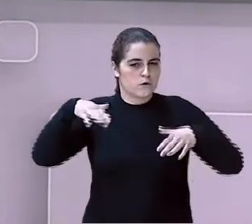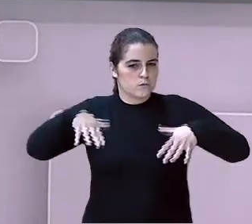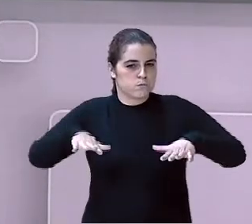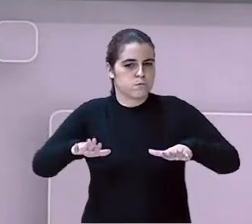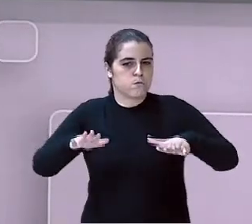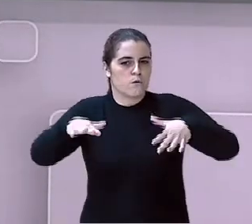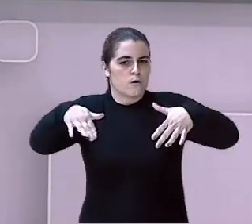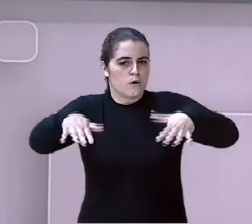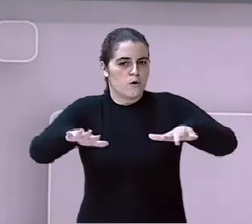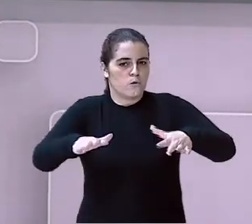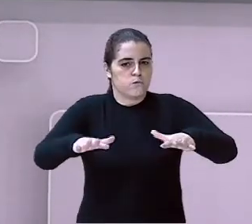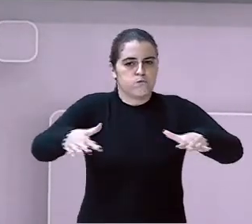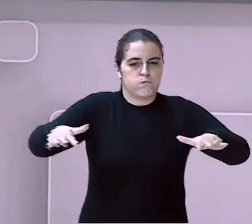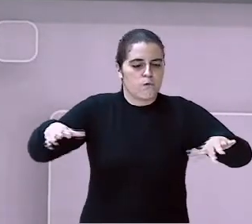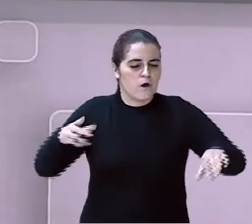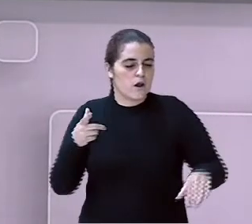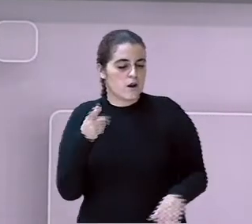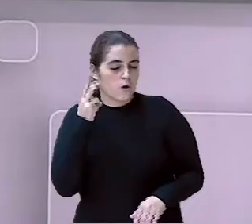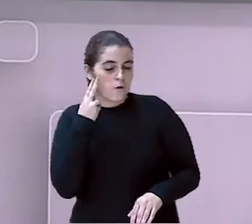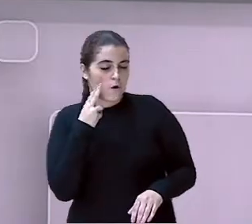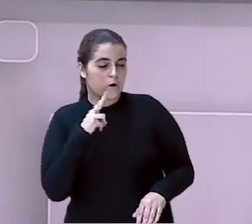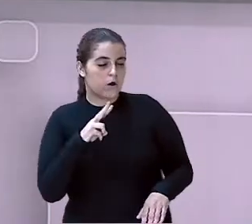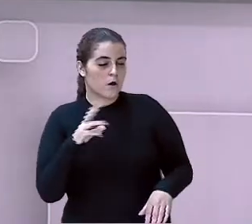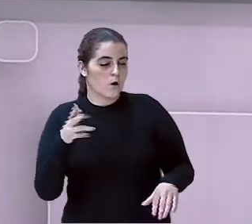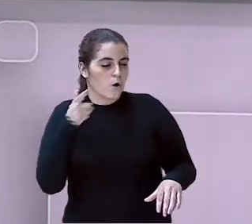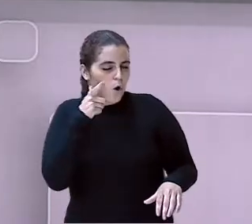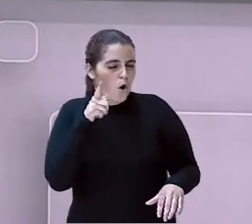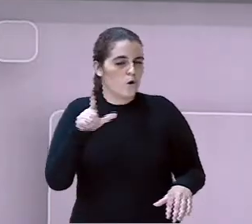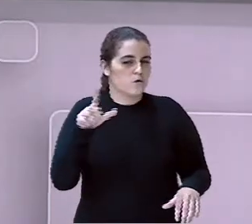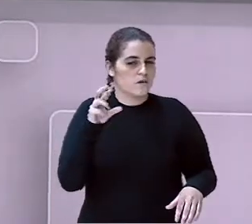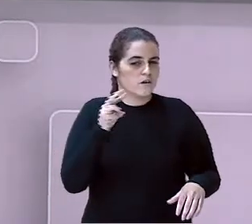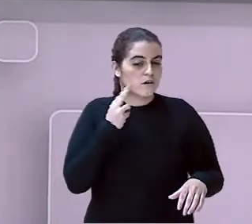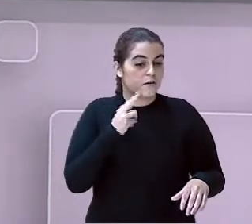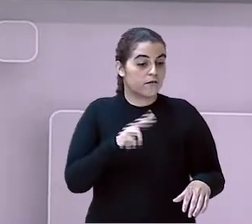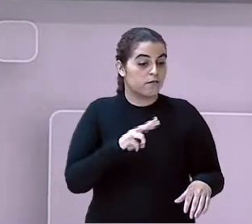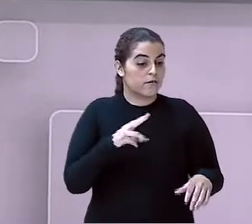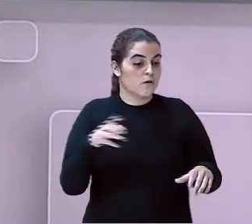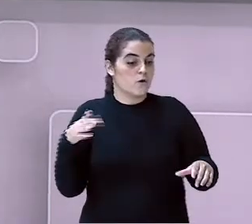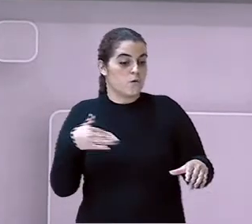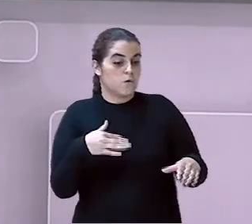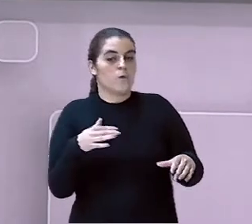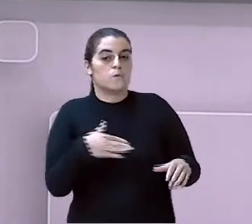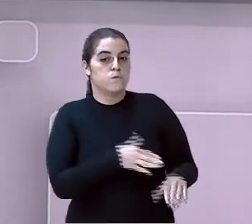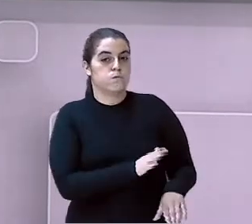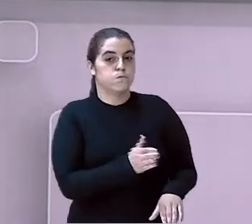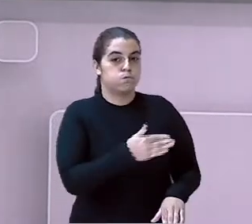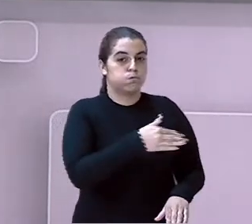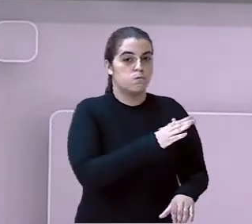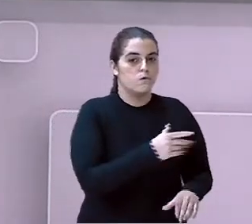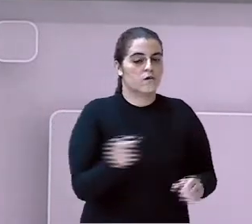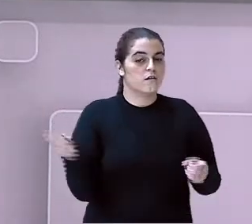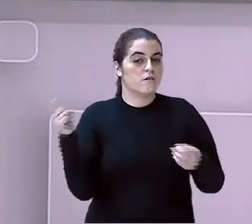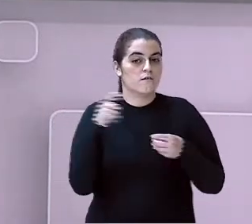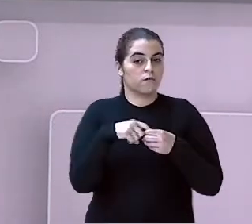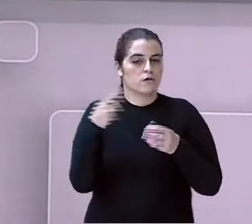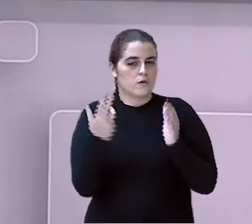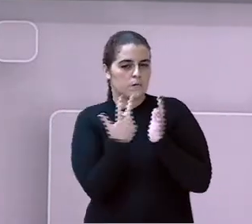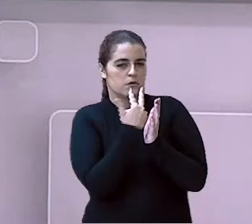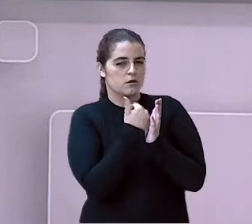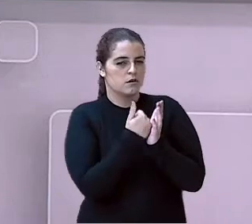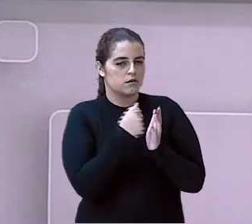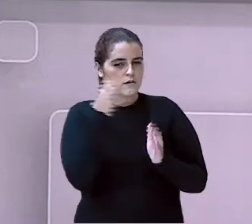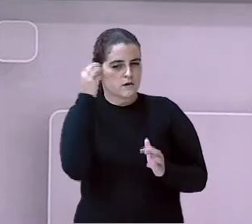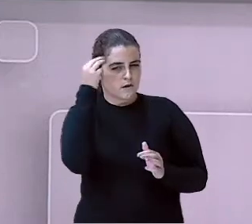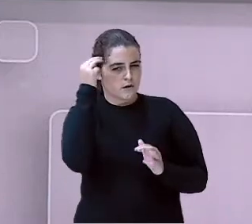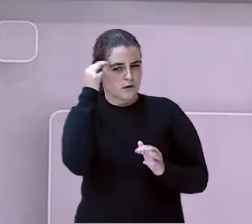ondas. O golfinho consegue perceber aonde está aquele cardume de peixe, volta para ele como um mapa,